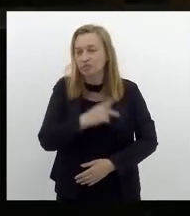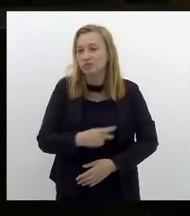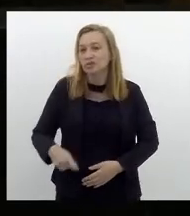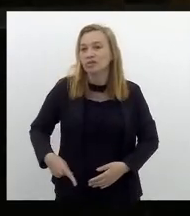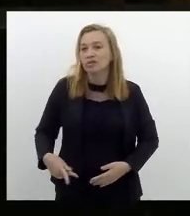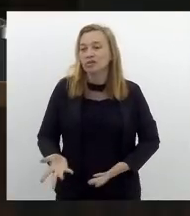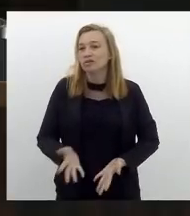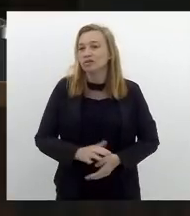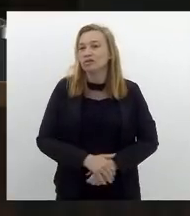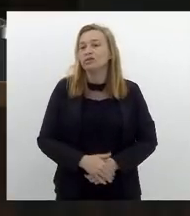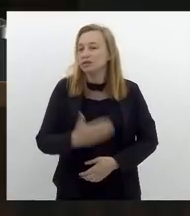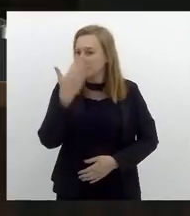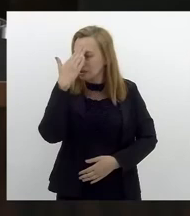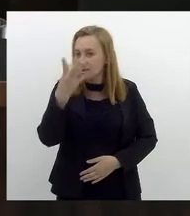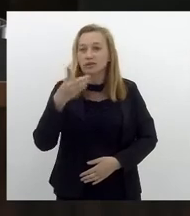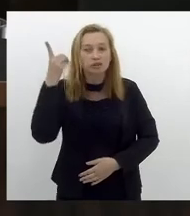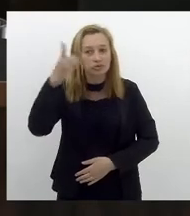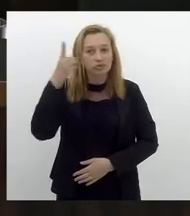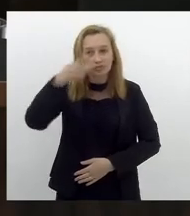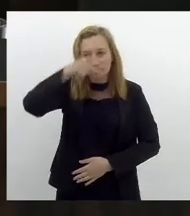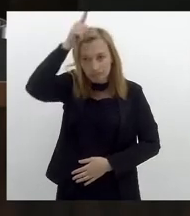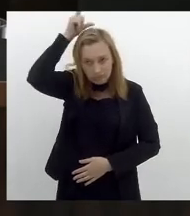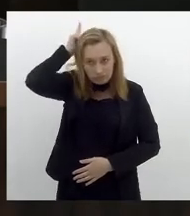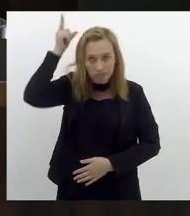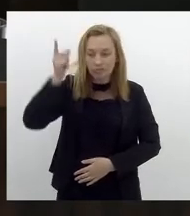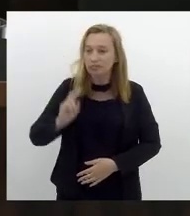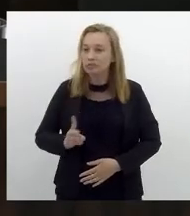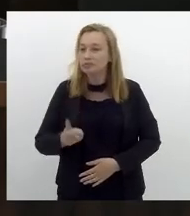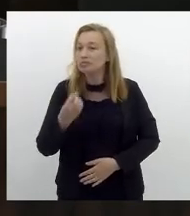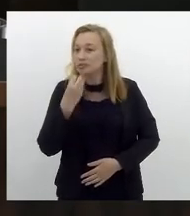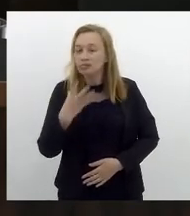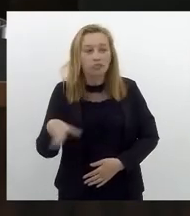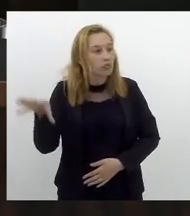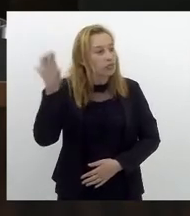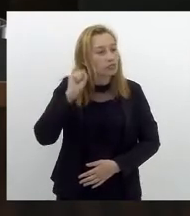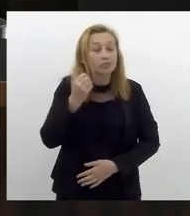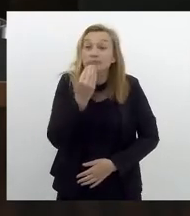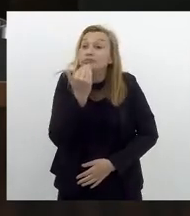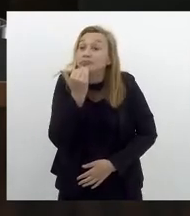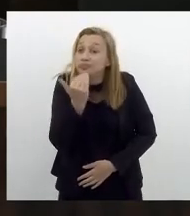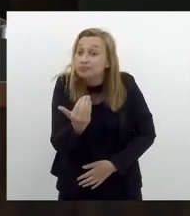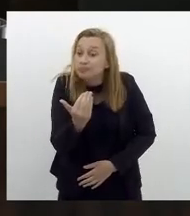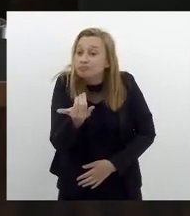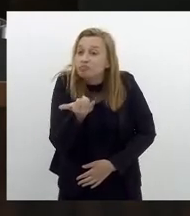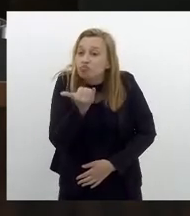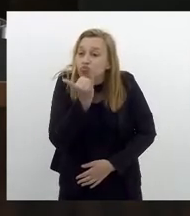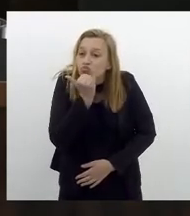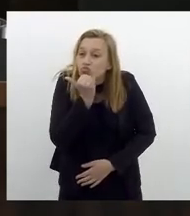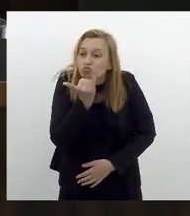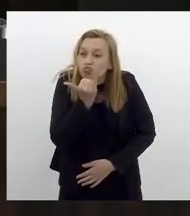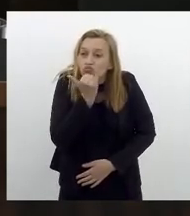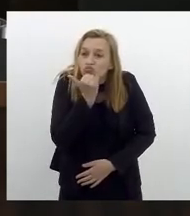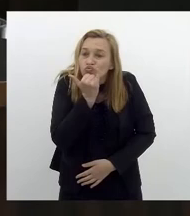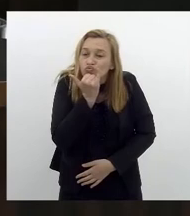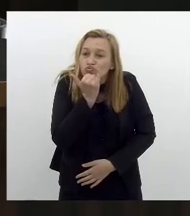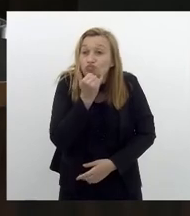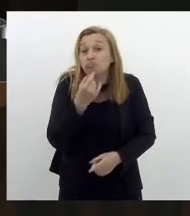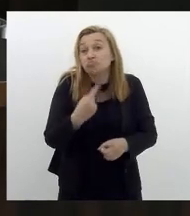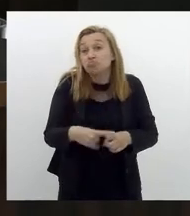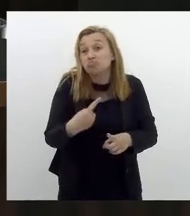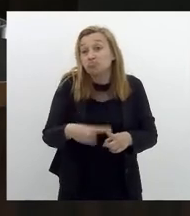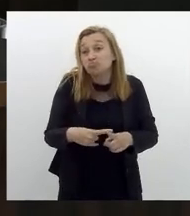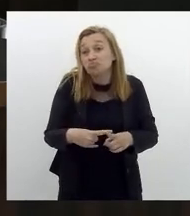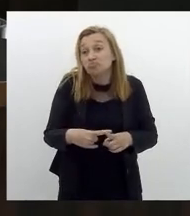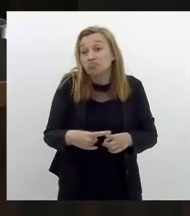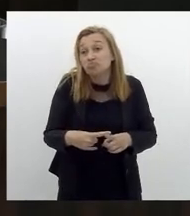presidente. Agradecendo ao deputado Luiz Paulo, que é sempre muito bom me ouvir, pedir desculpas porque ter que fazer